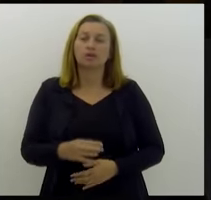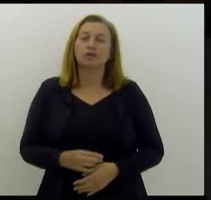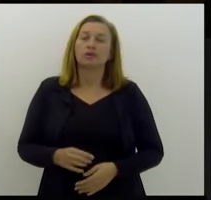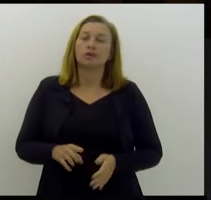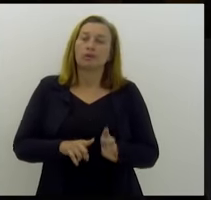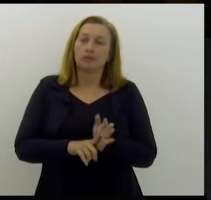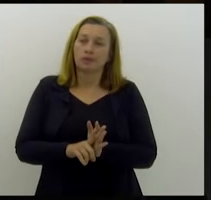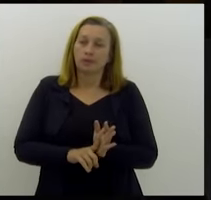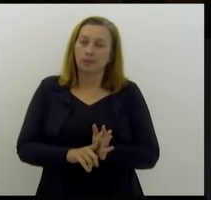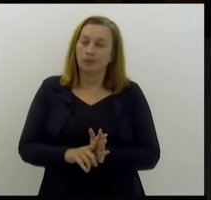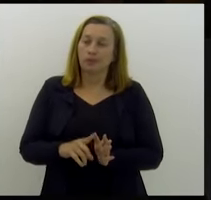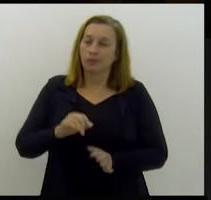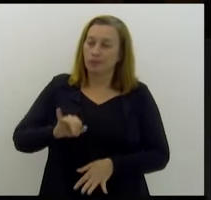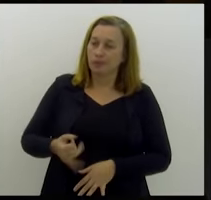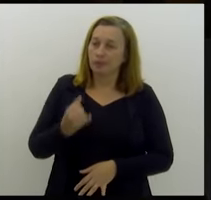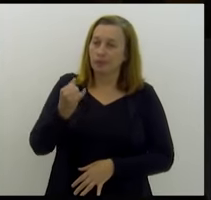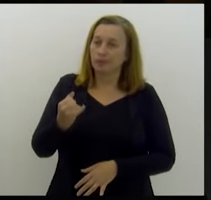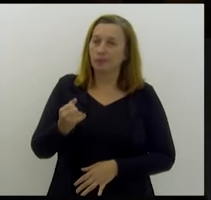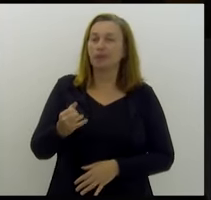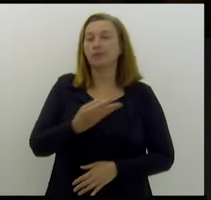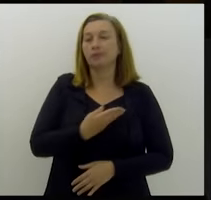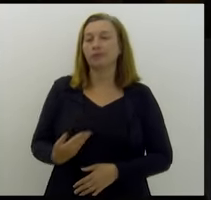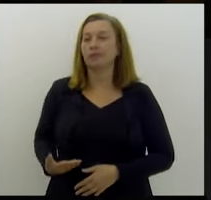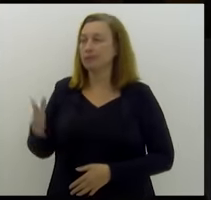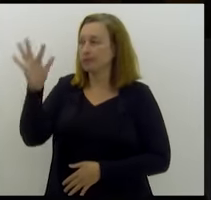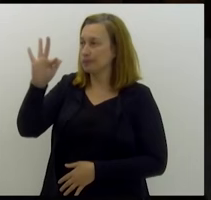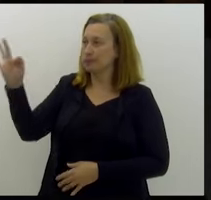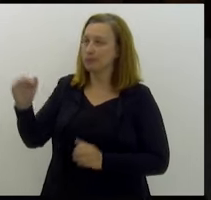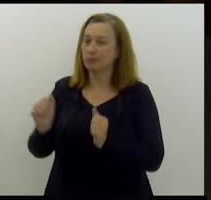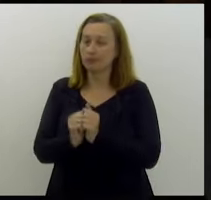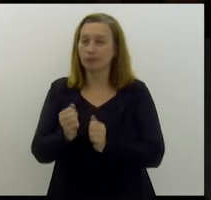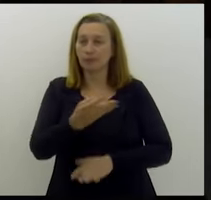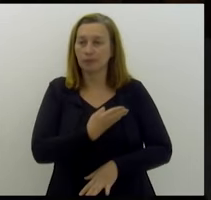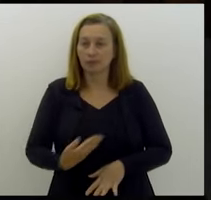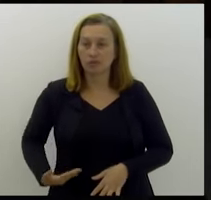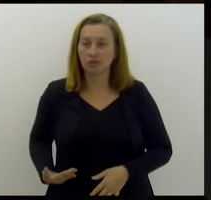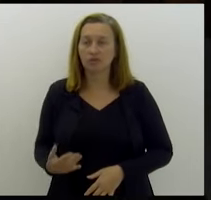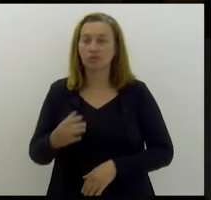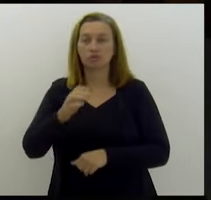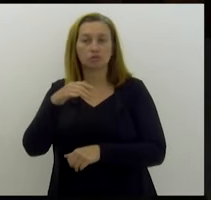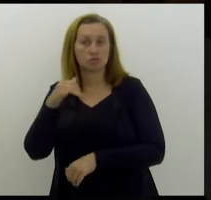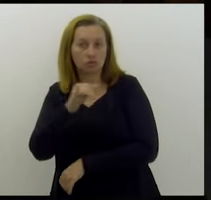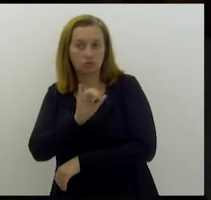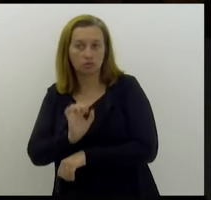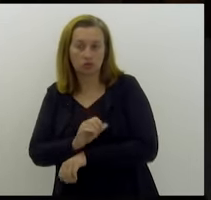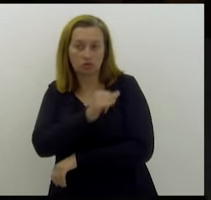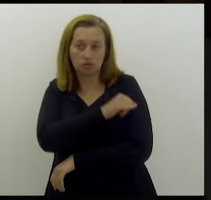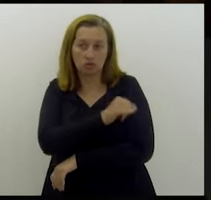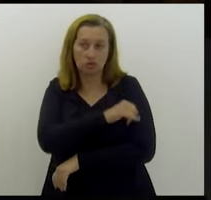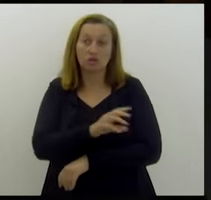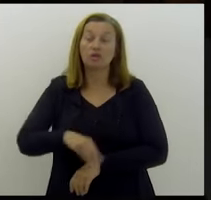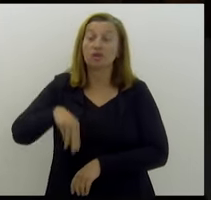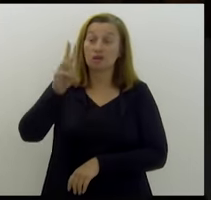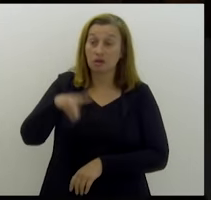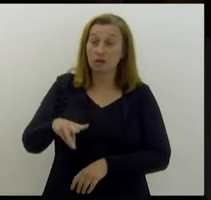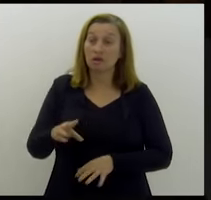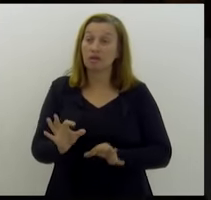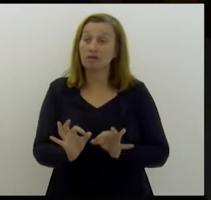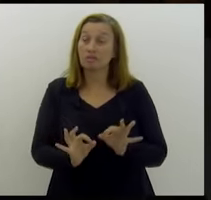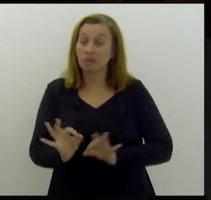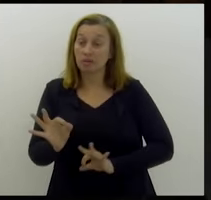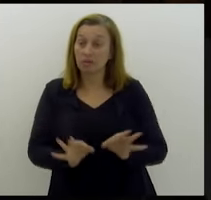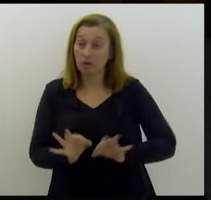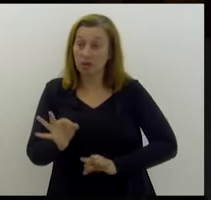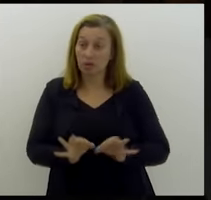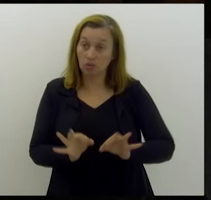praticada no governo federal com o governo do Rio de Janeiro mas eu quero lembrar que quem desenhou o regime de recuperação fiscal